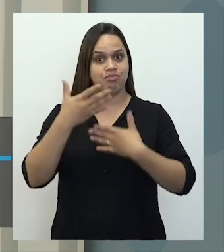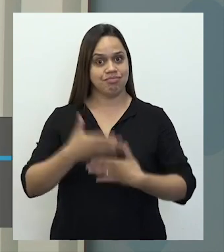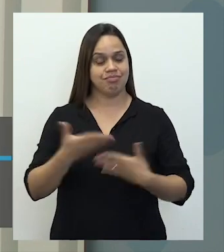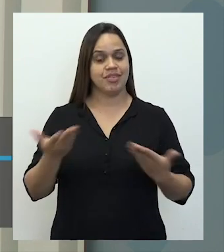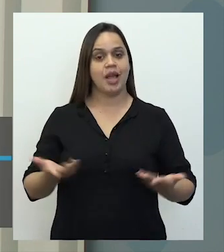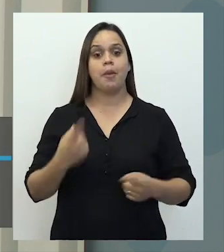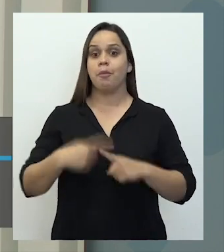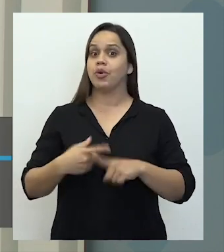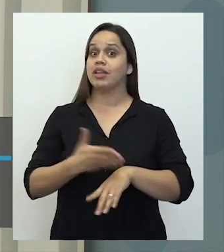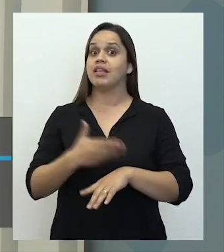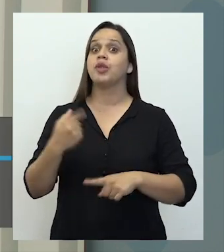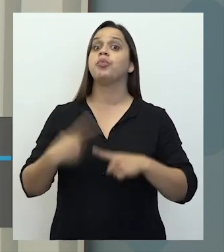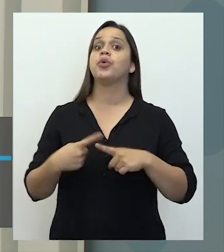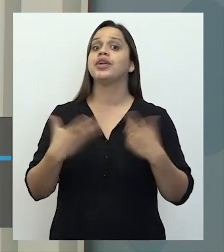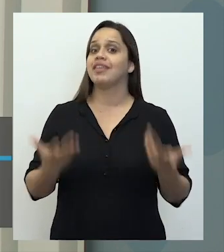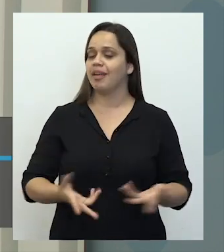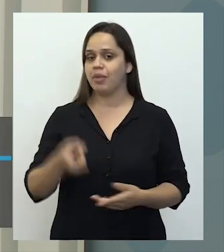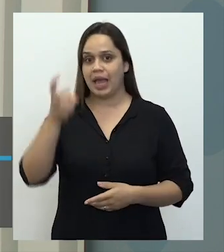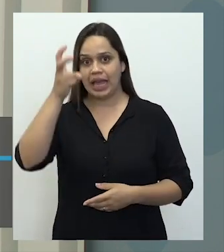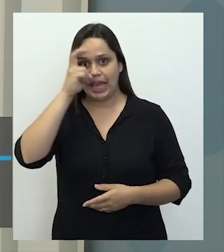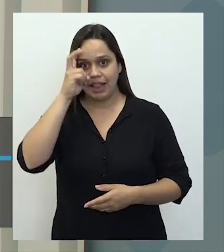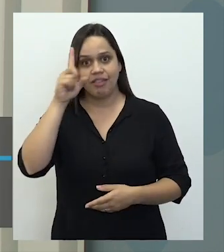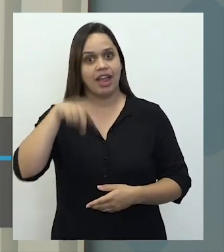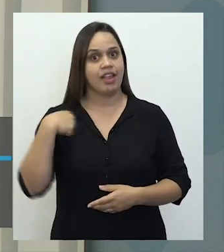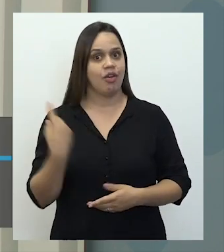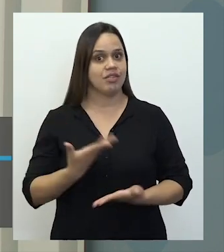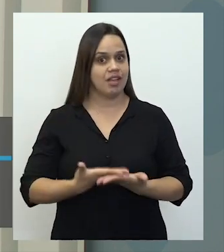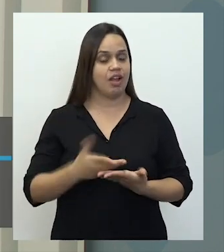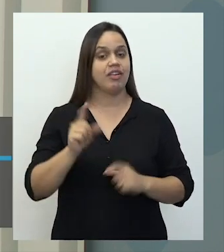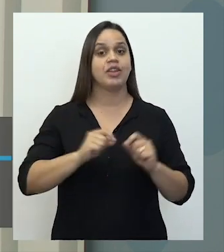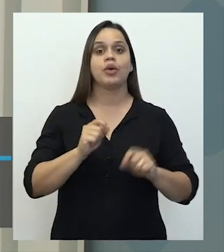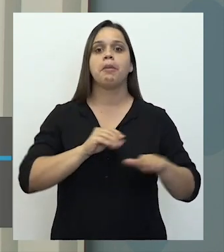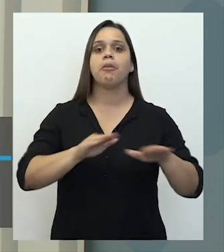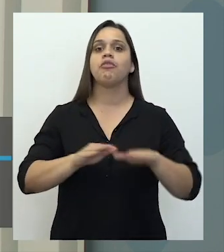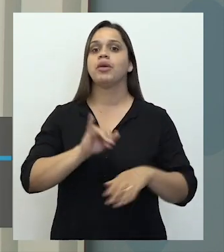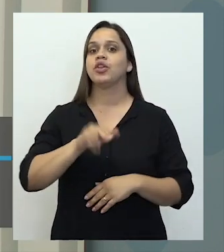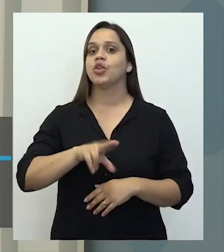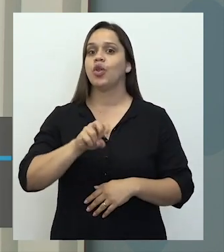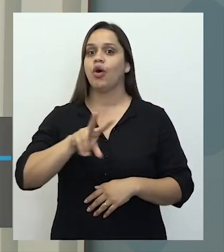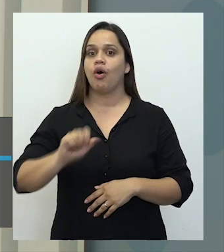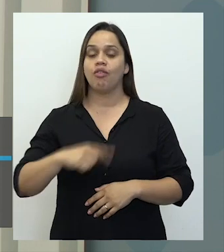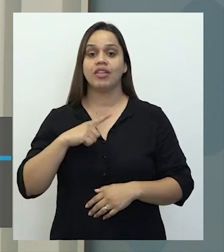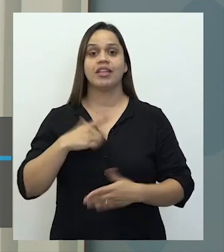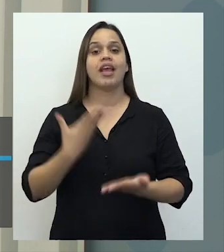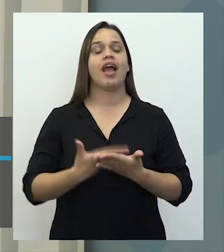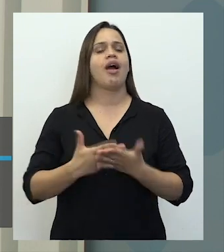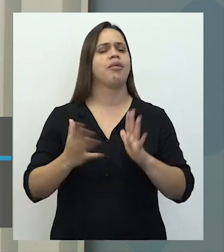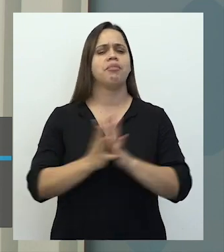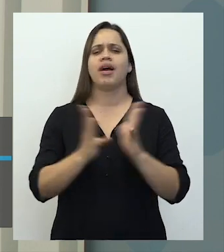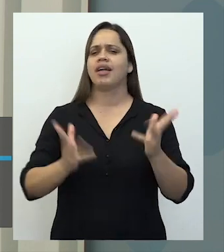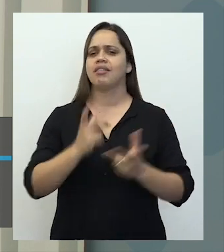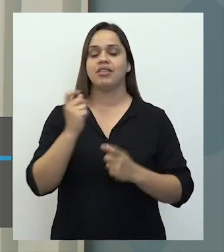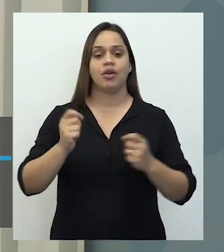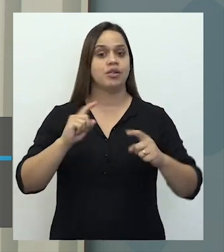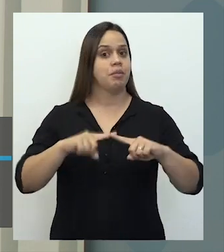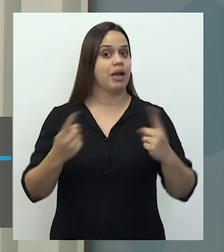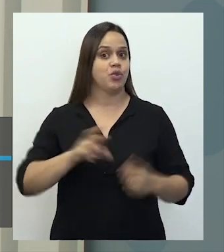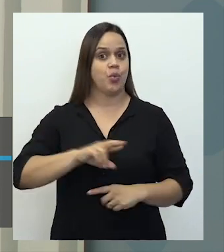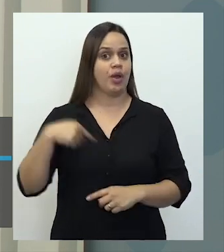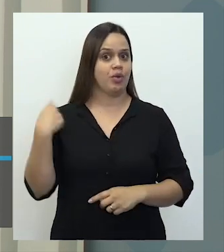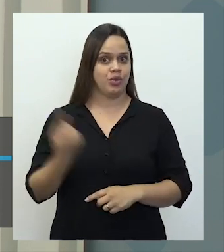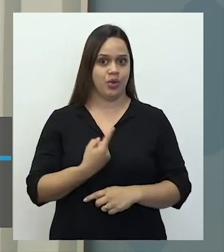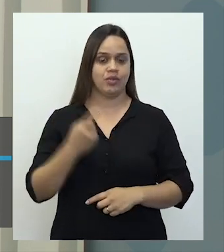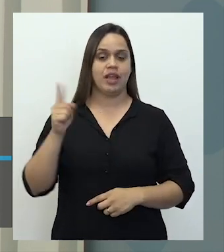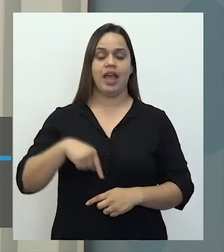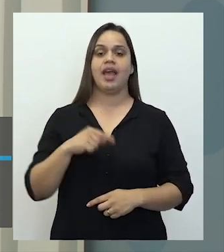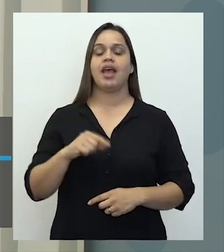que mais cedo? Porque na quinta-feira, que seria a nossa aula, teremos Movimento Inova. Serão aulas maravilhosas aqui, espetaculares, mas não serão conosco. Serão